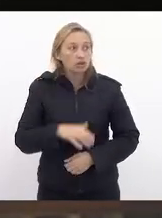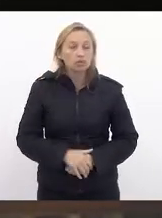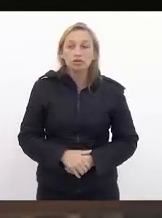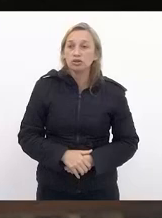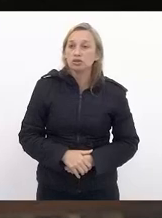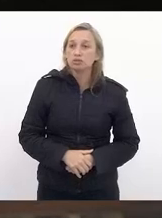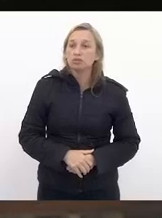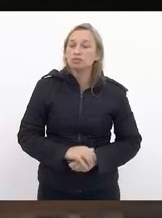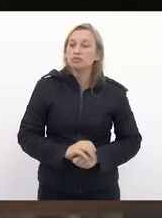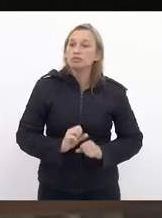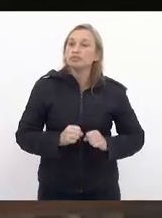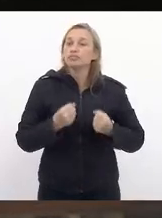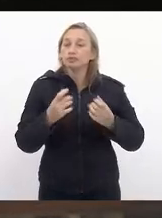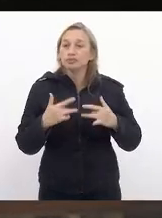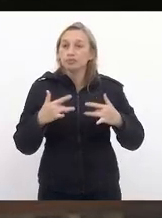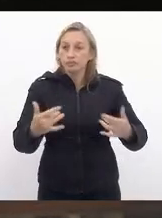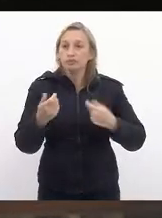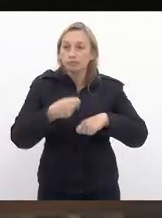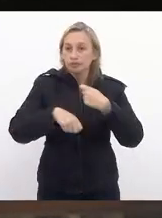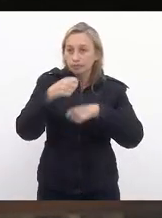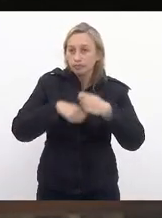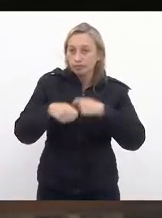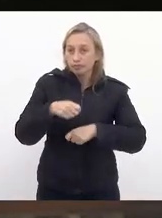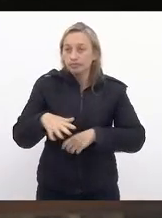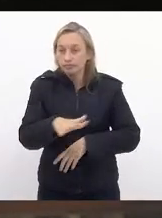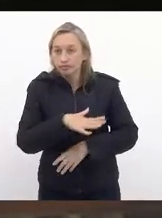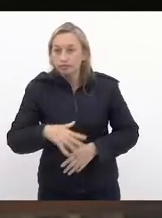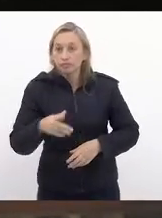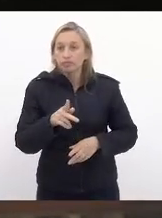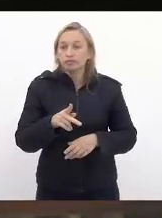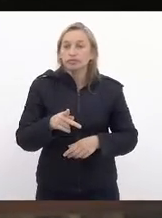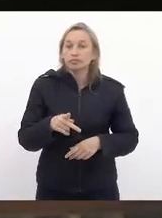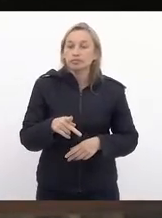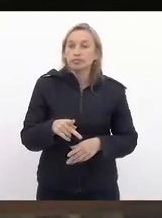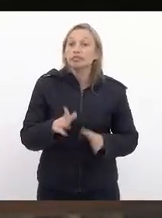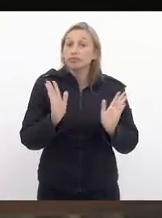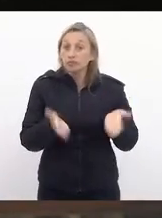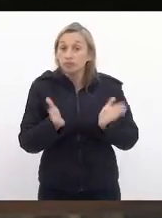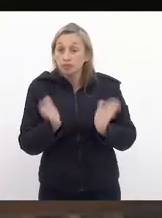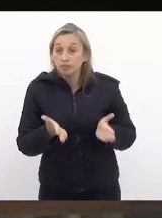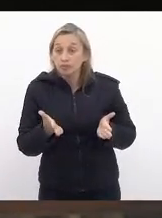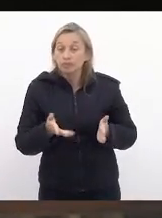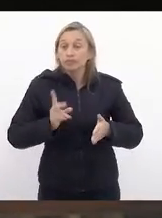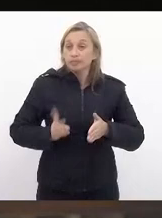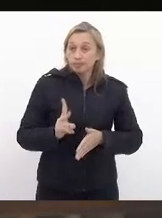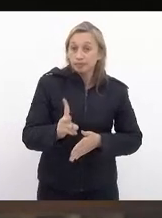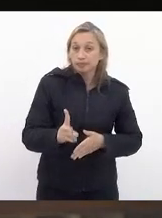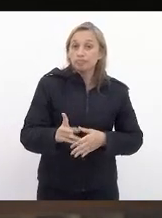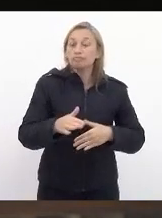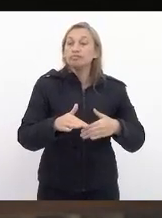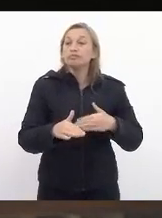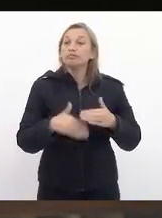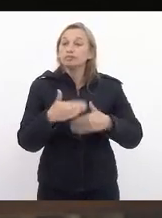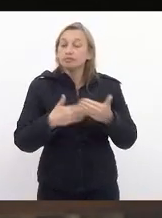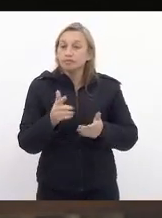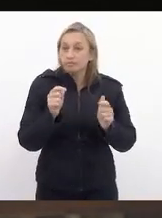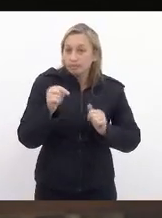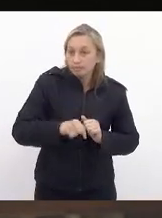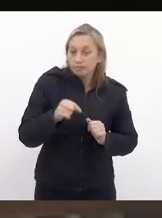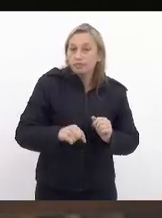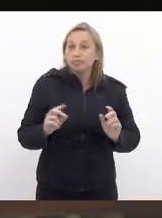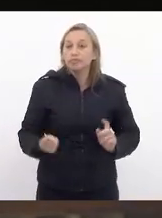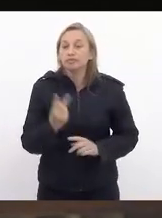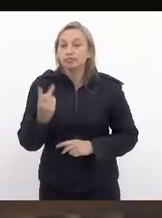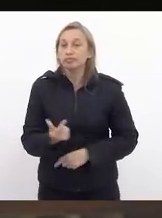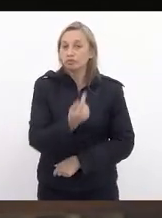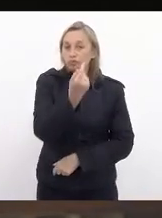efetivar a economia solidária no âmbito do Parlamento e hoje a gente está continua o acesso aqui e